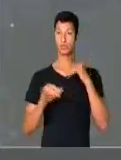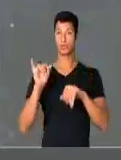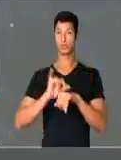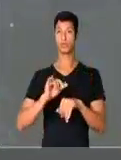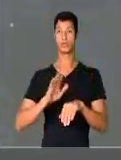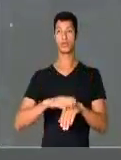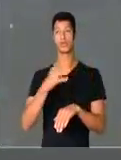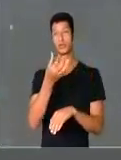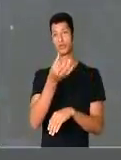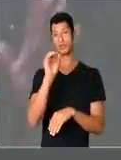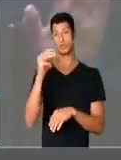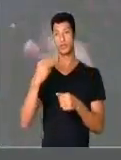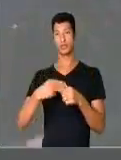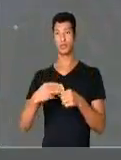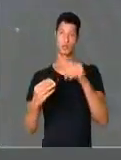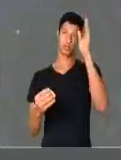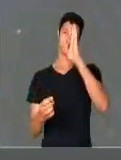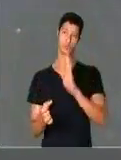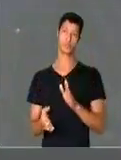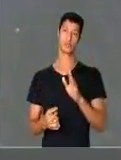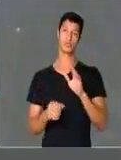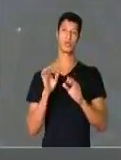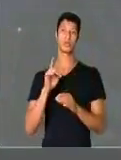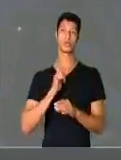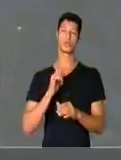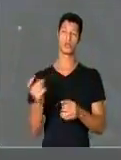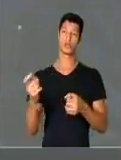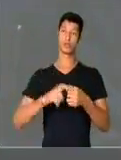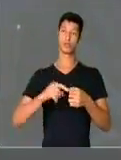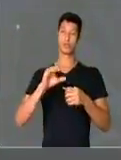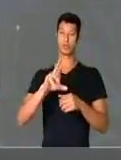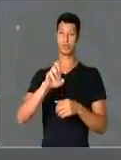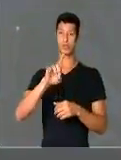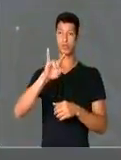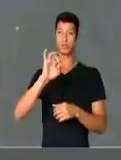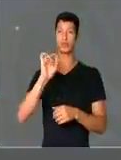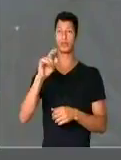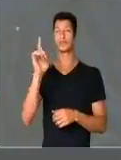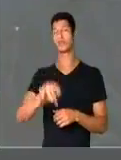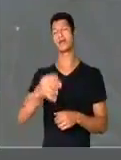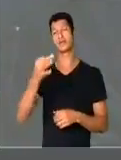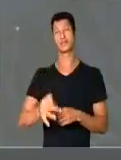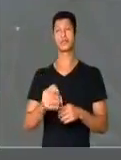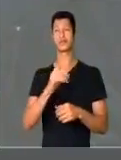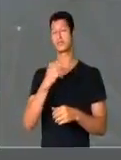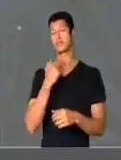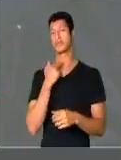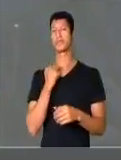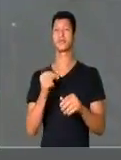reconhecendo que mais de 600 municípios do Brasil só têm cooperativa de crédito e que não é justo que